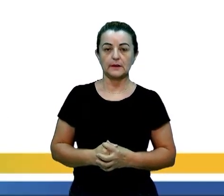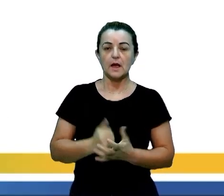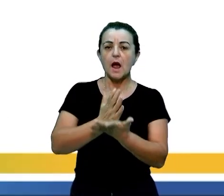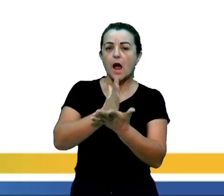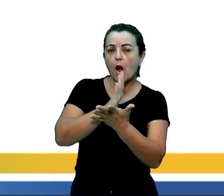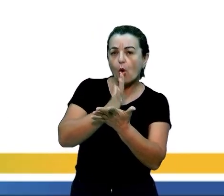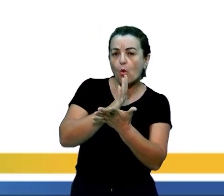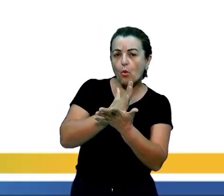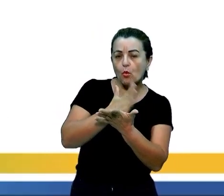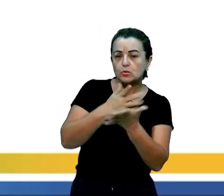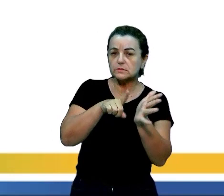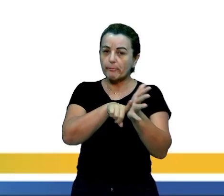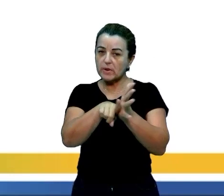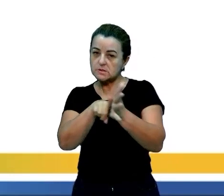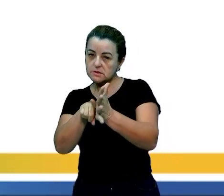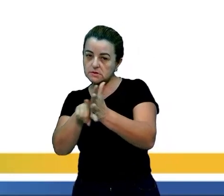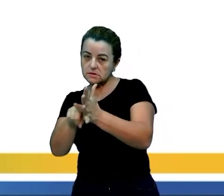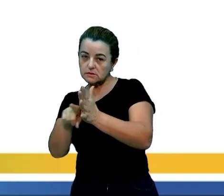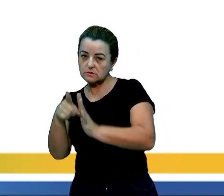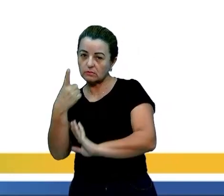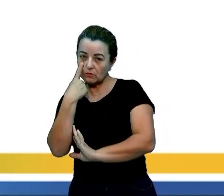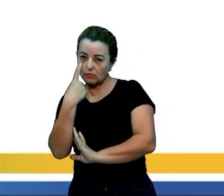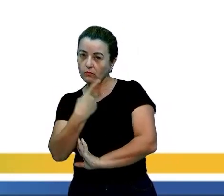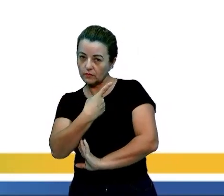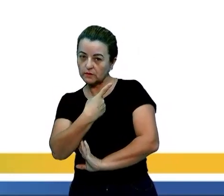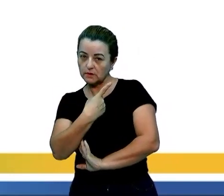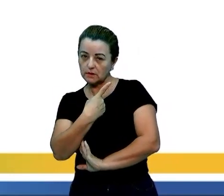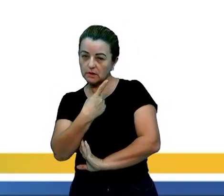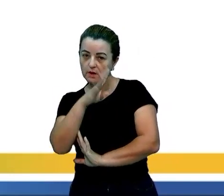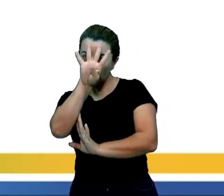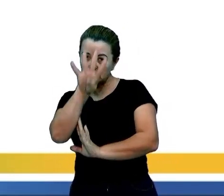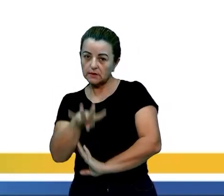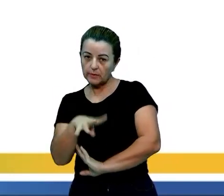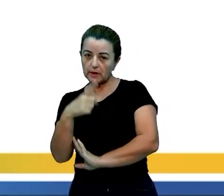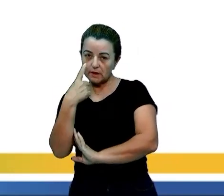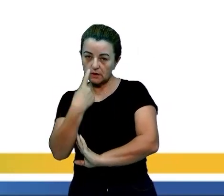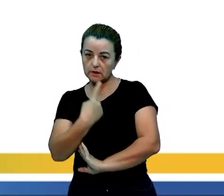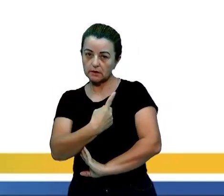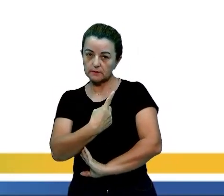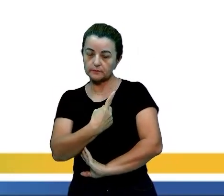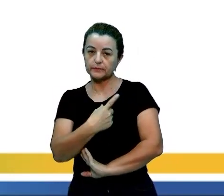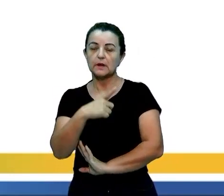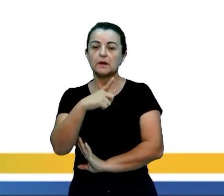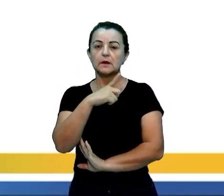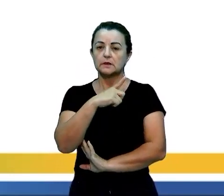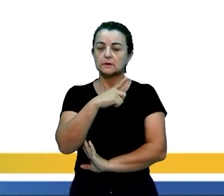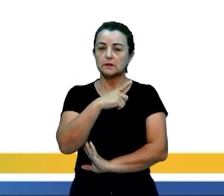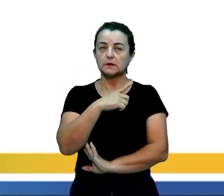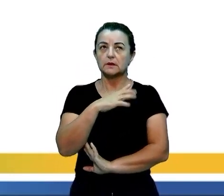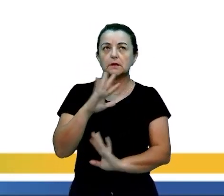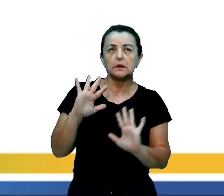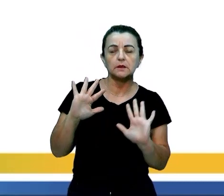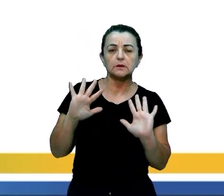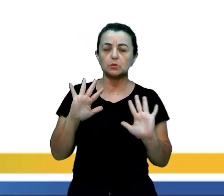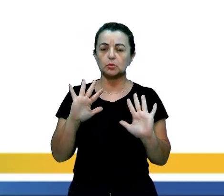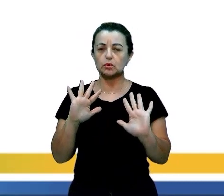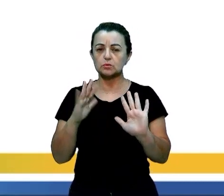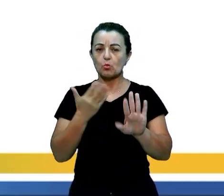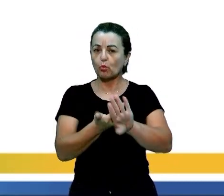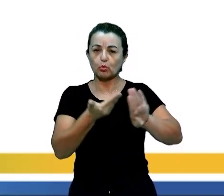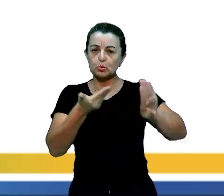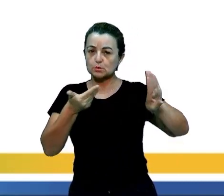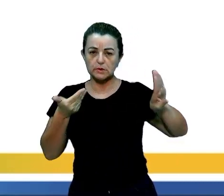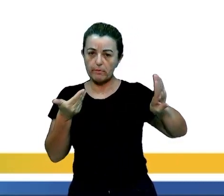Alguns estudiosos, como a gente pode ver aí nessa tabelinha que está na nossa tela, alguns estudiosos não